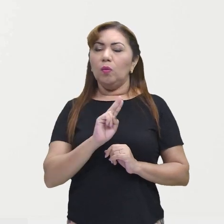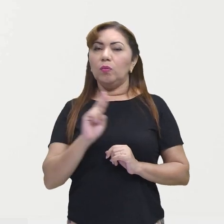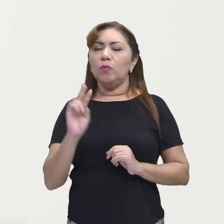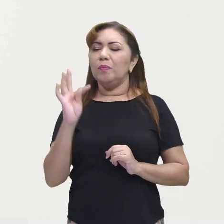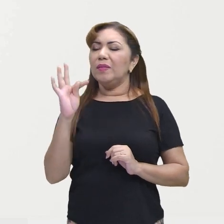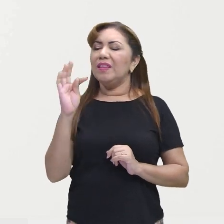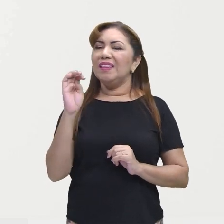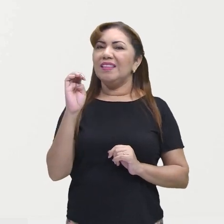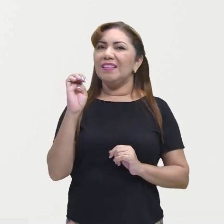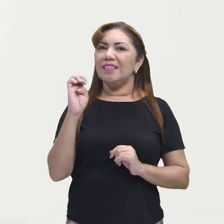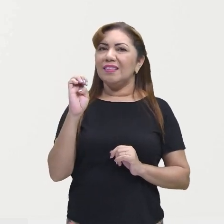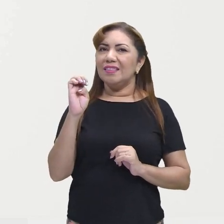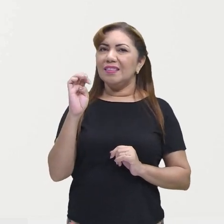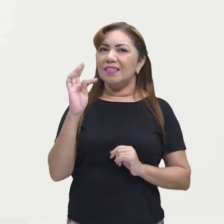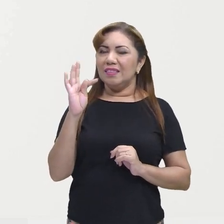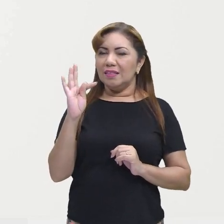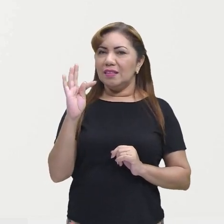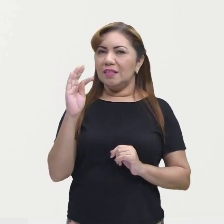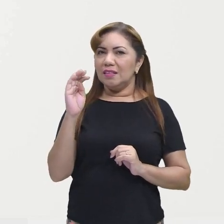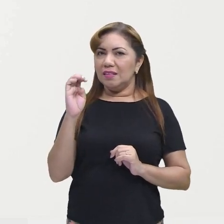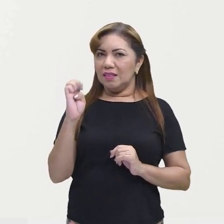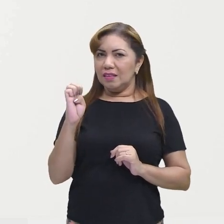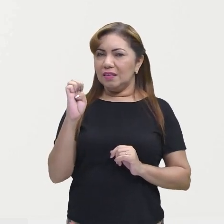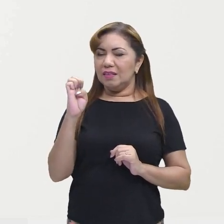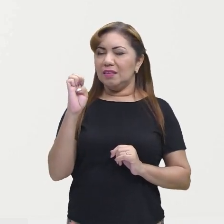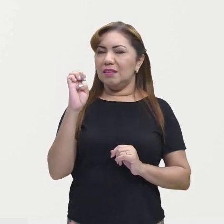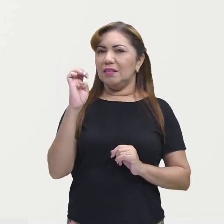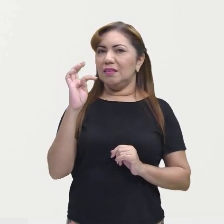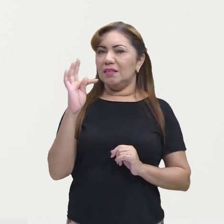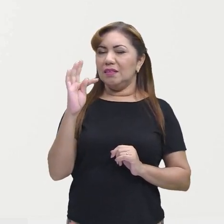ele causa alguns efeitos que, por exemplo,